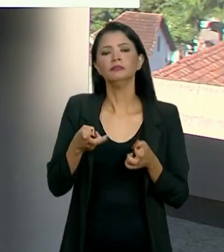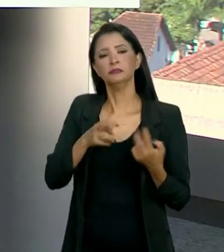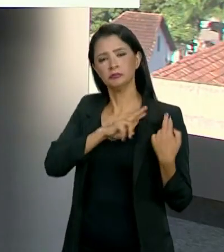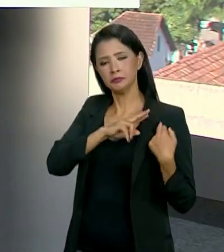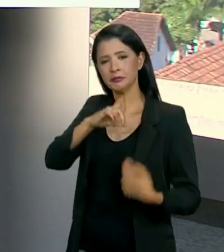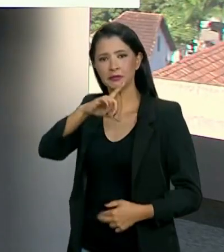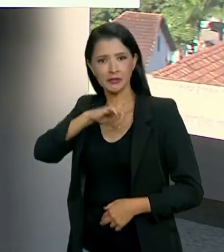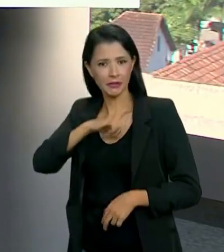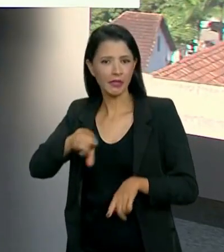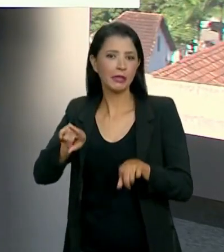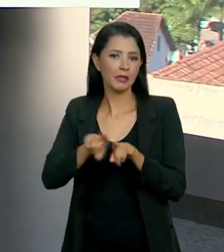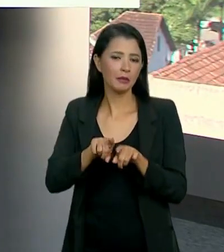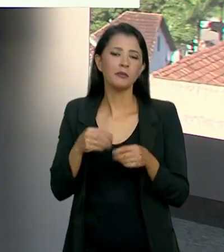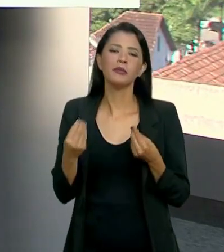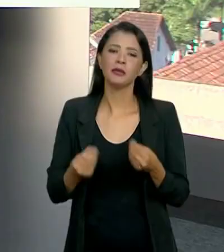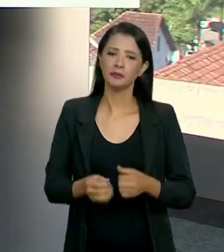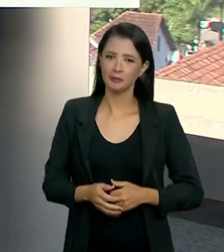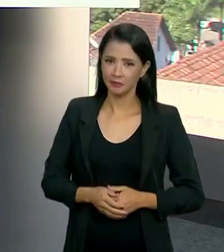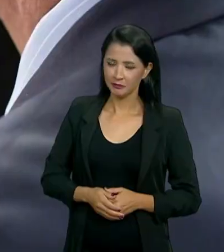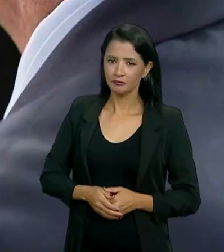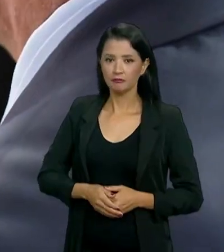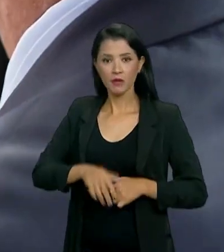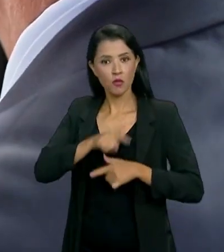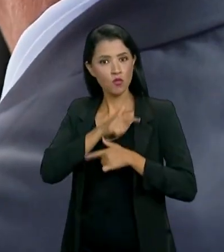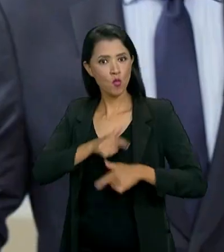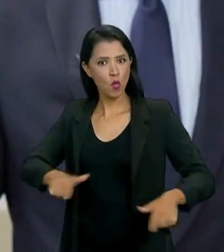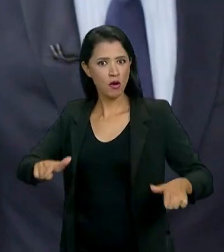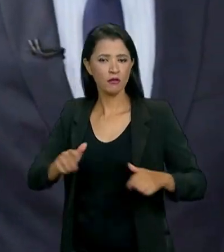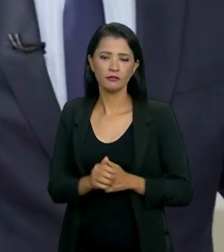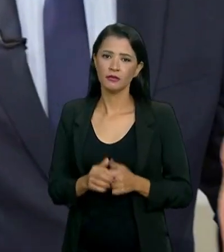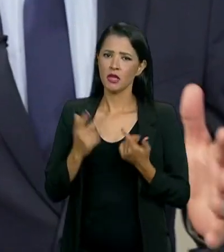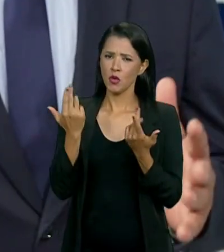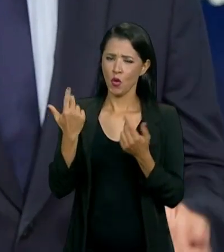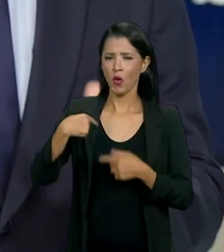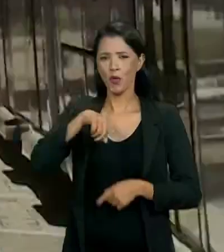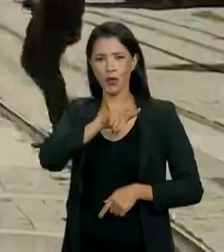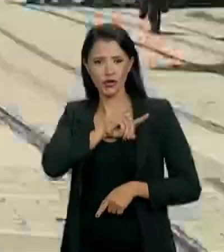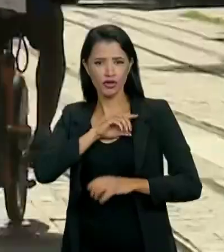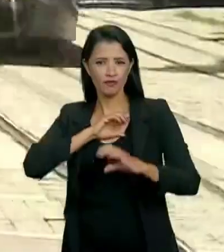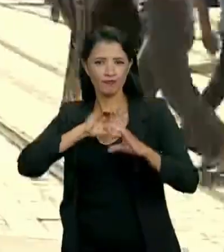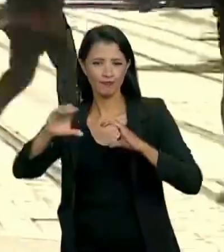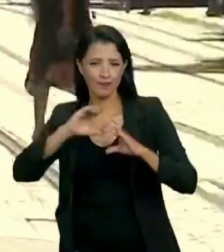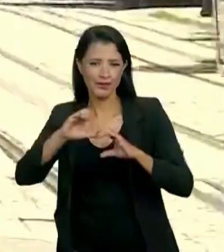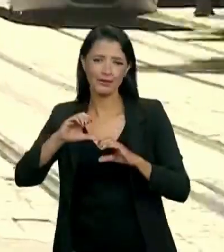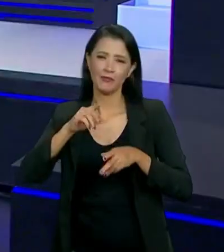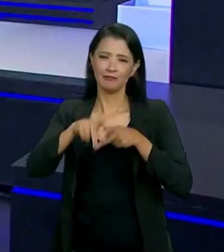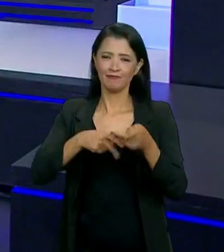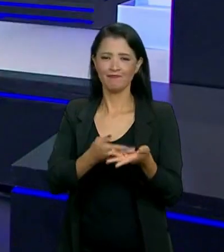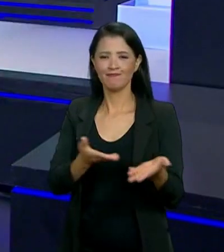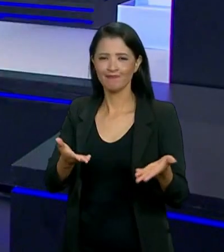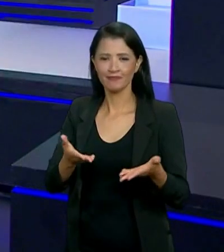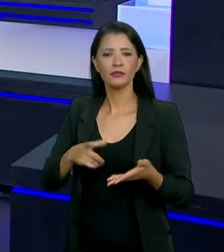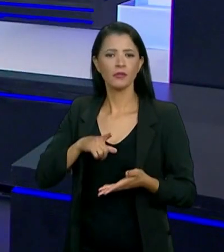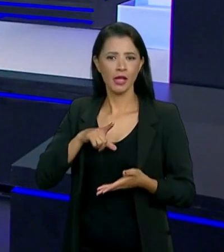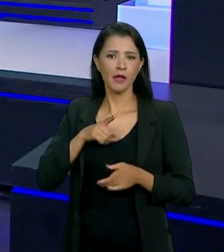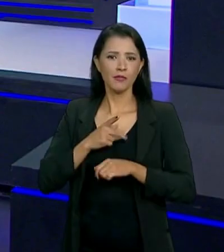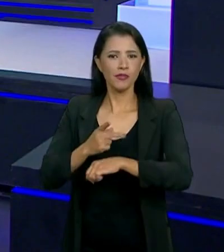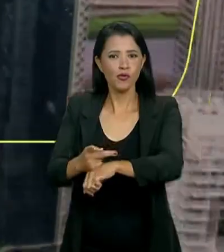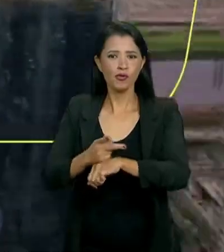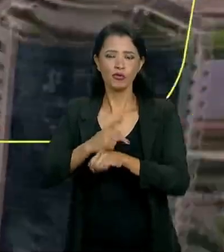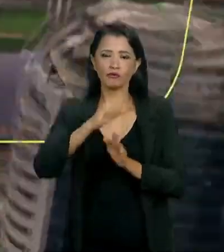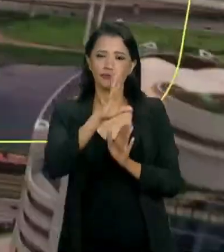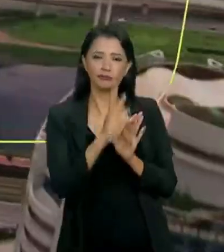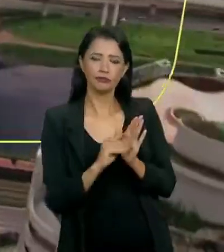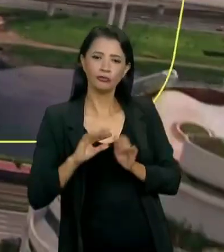responsável e, acima de tudo, imparcial. É assim que nós fazemos comunicação pública. E na busca por conteúdo